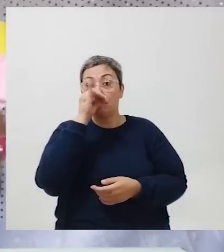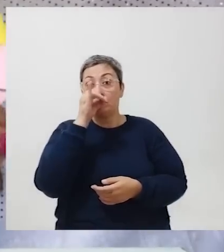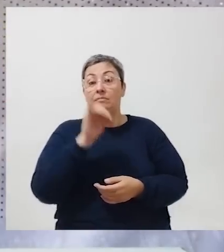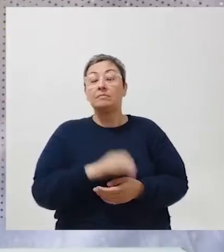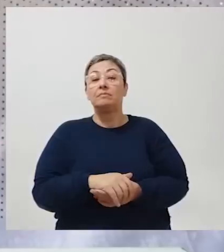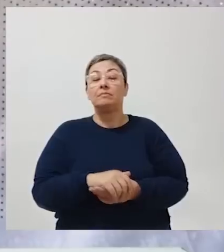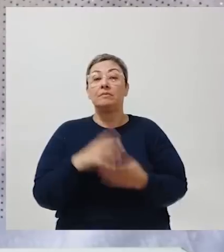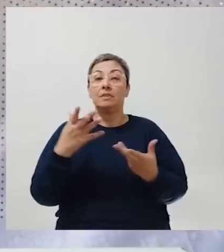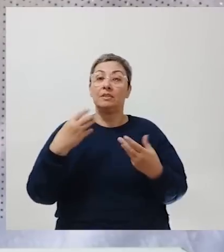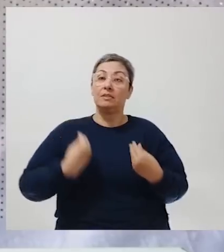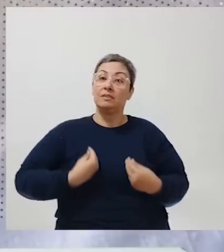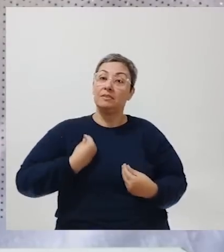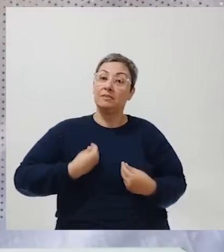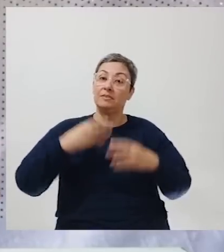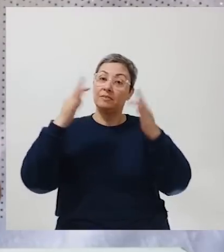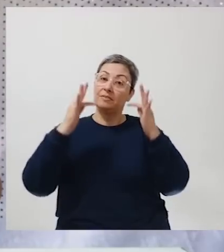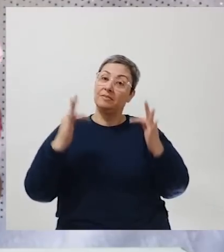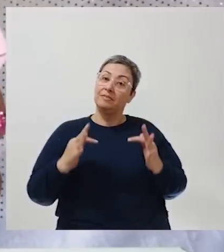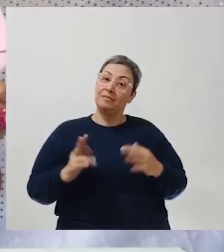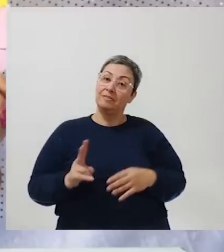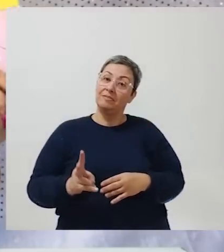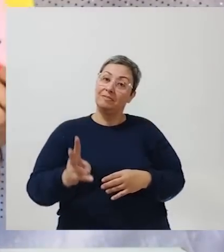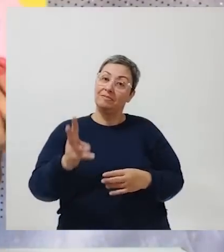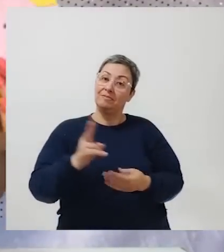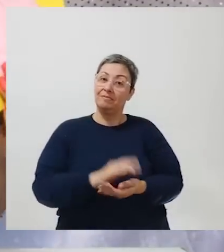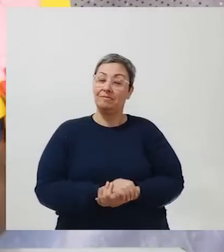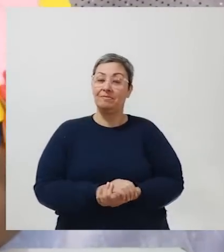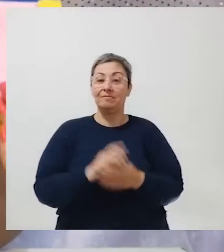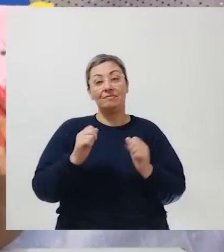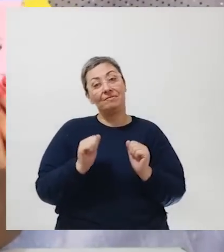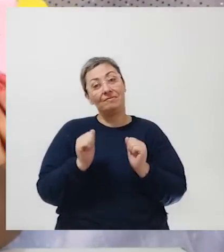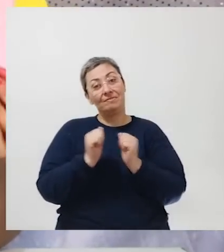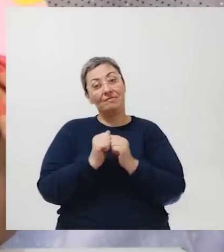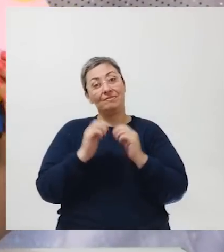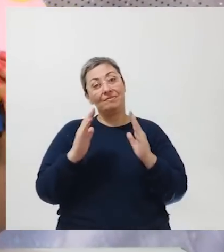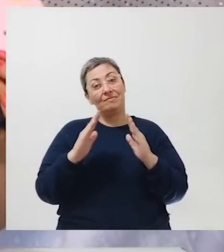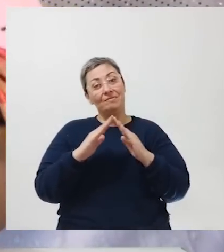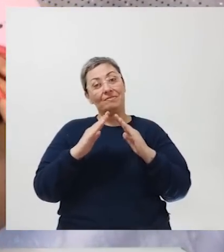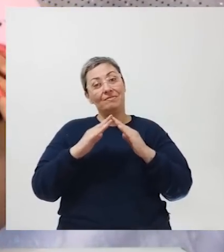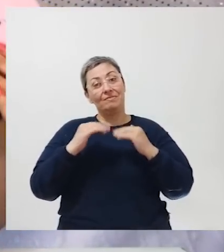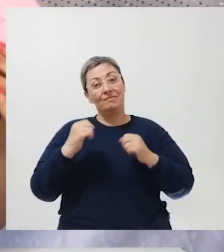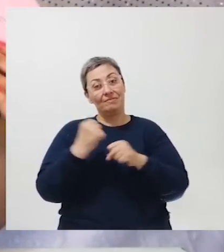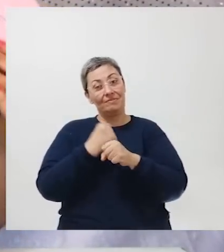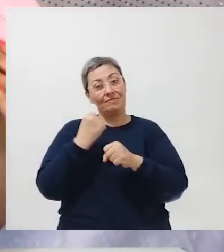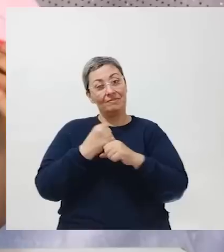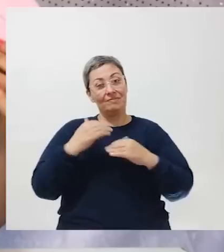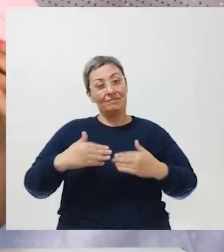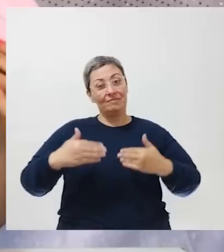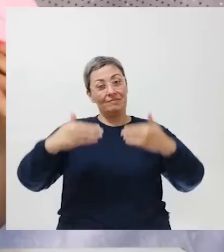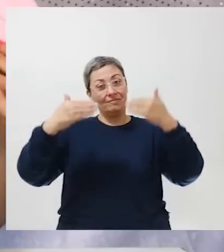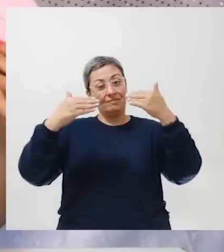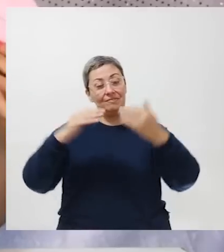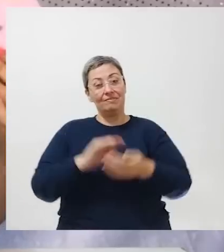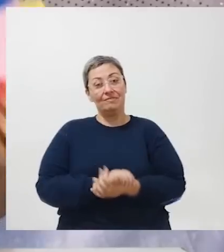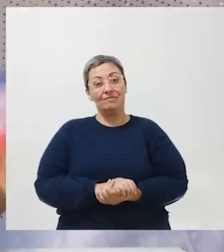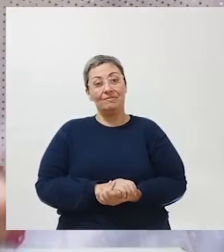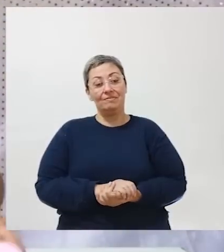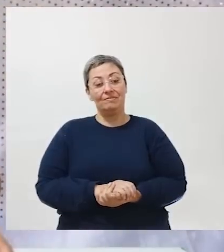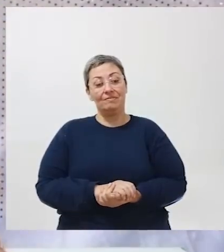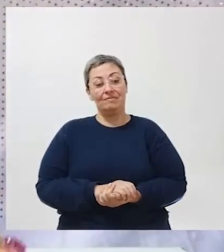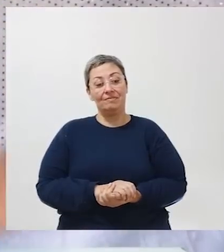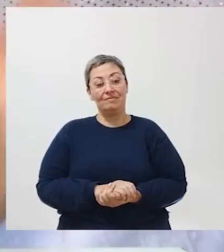porquinhos viveram felizes para sempre, juntos na casa de tijolos.